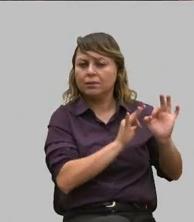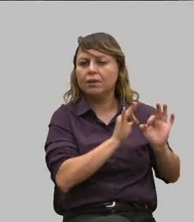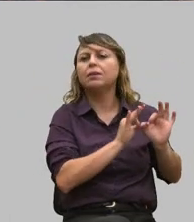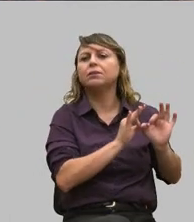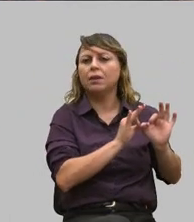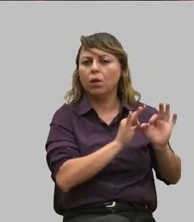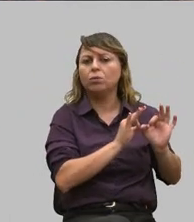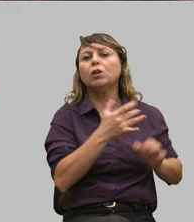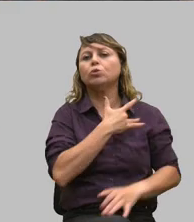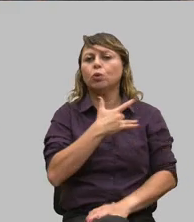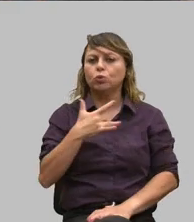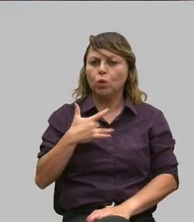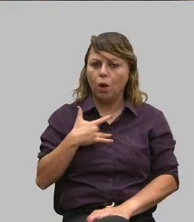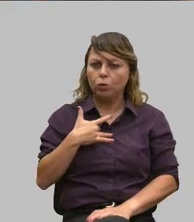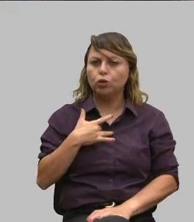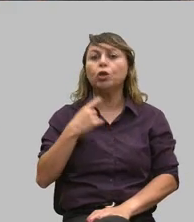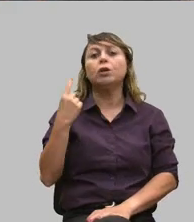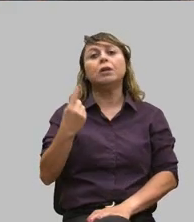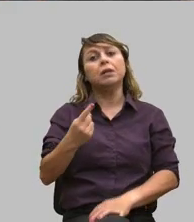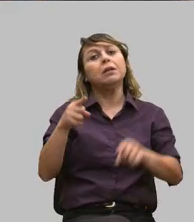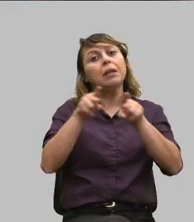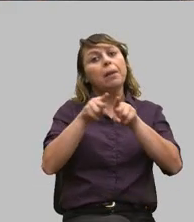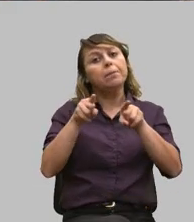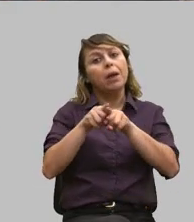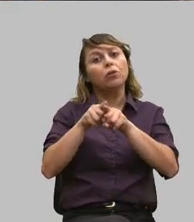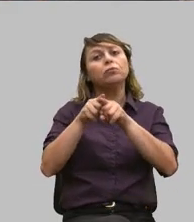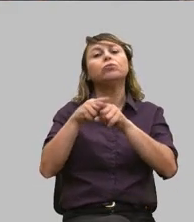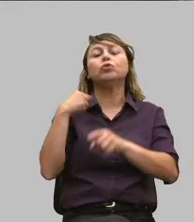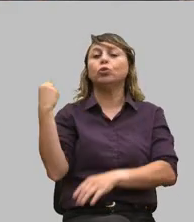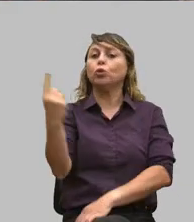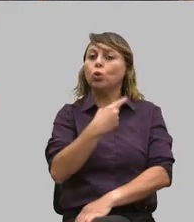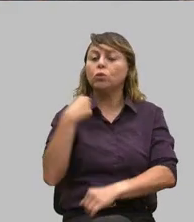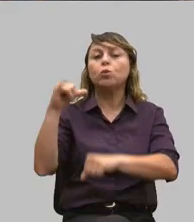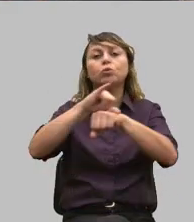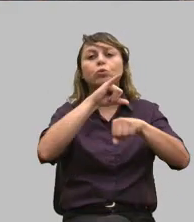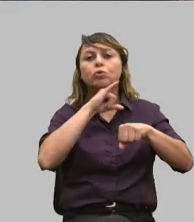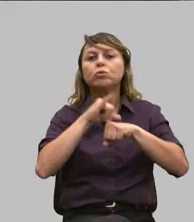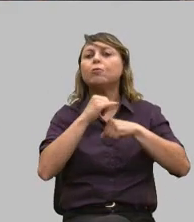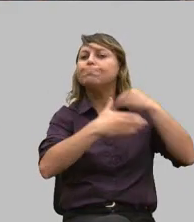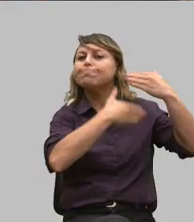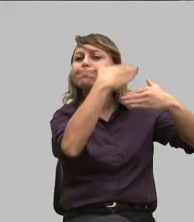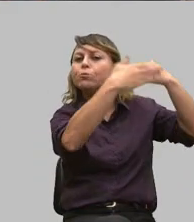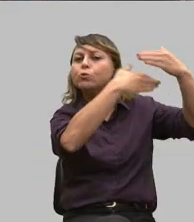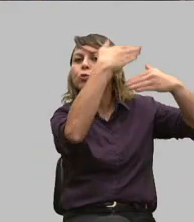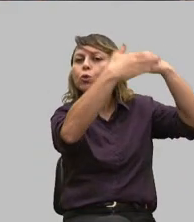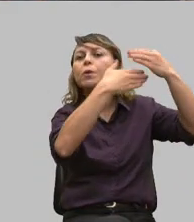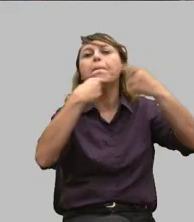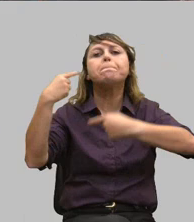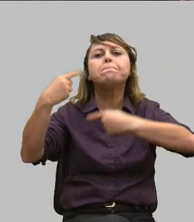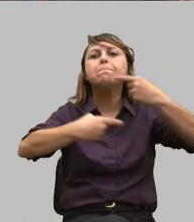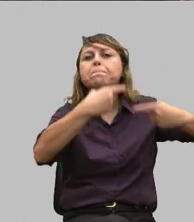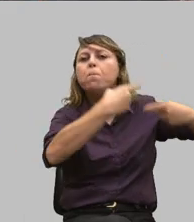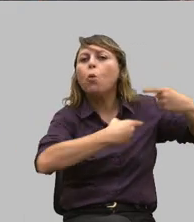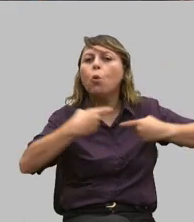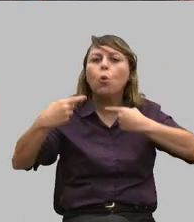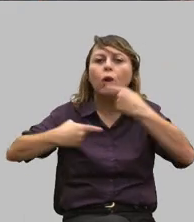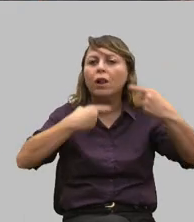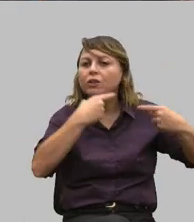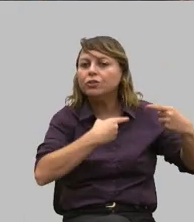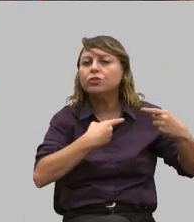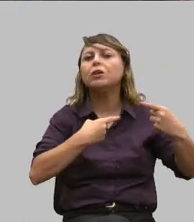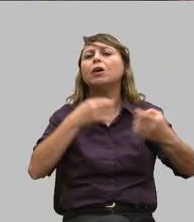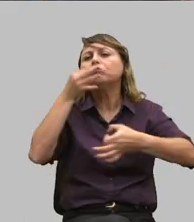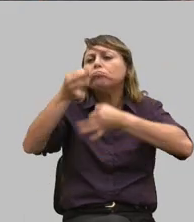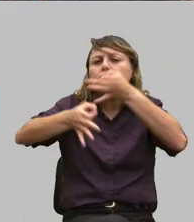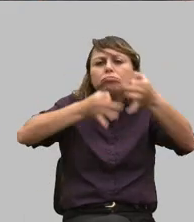sua saúde e obviamente nós junto com os municípios construímos políticas que realmente eh são discutidas